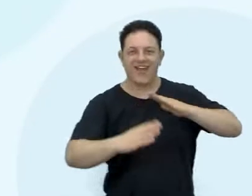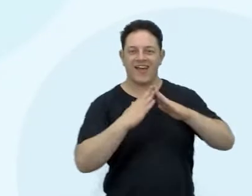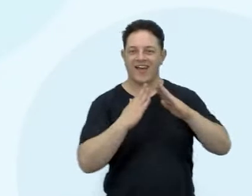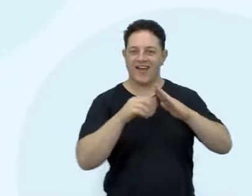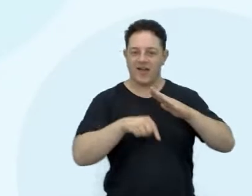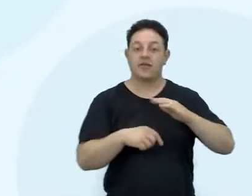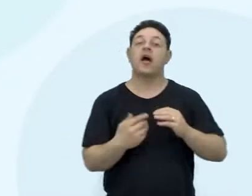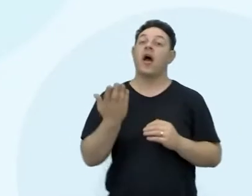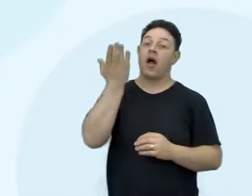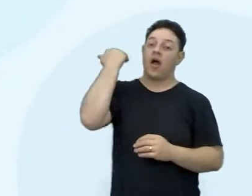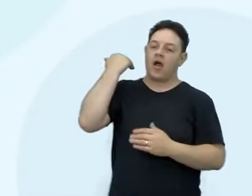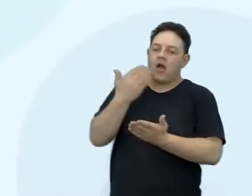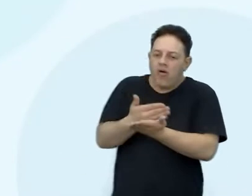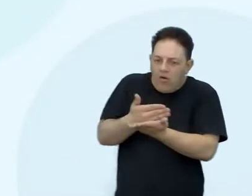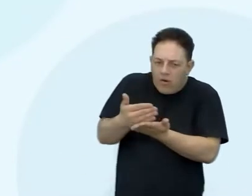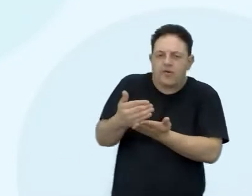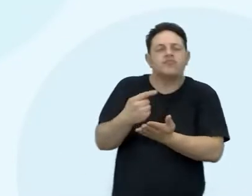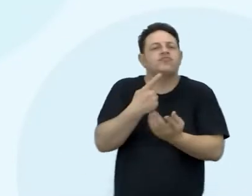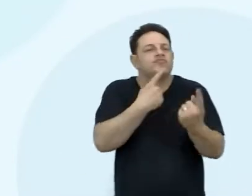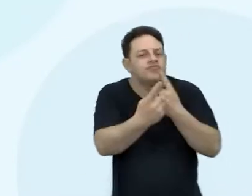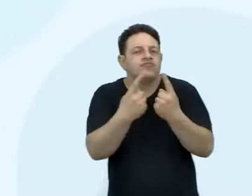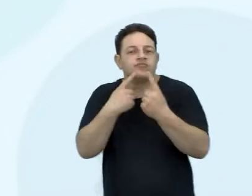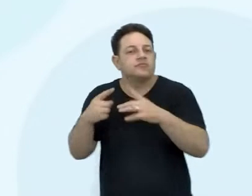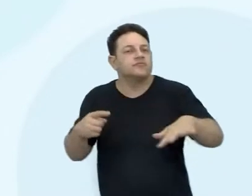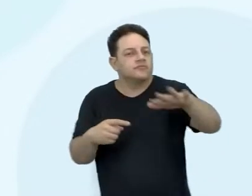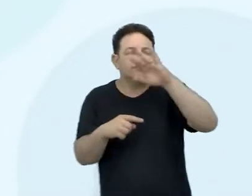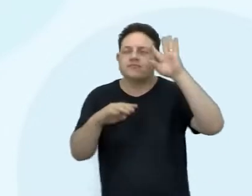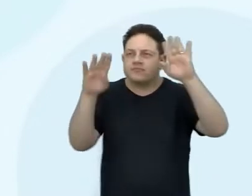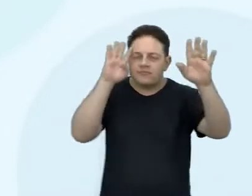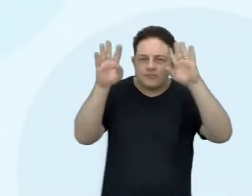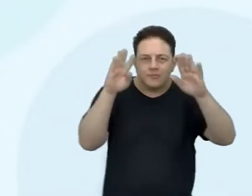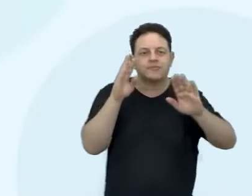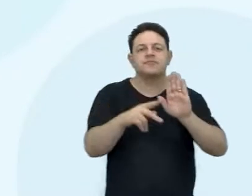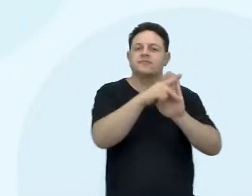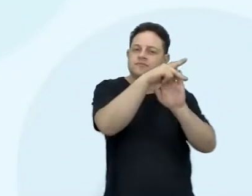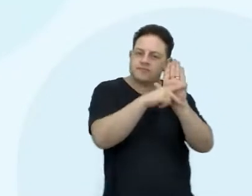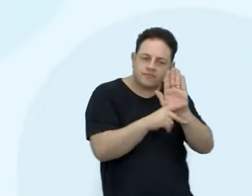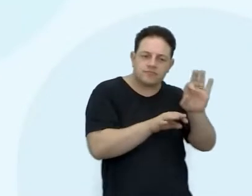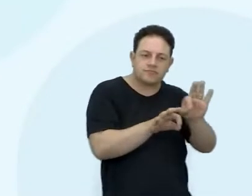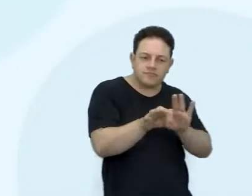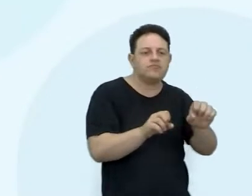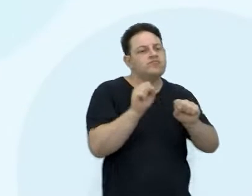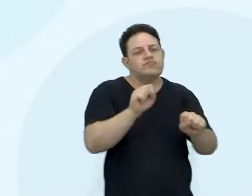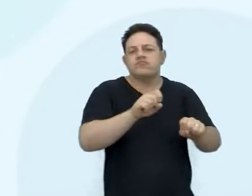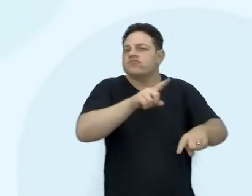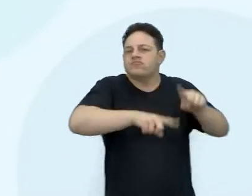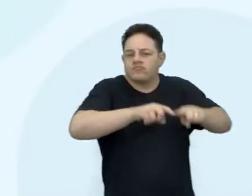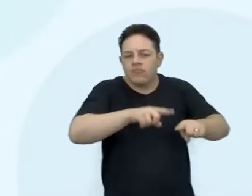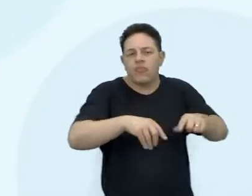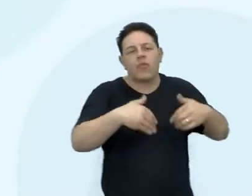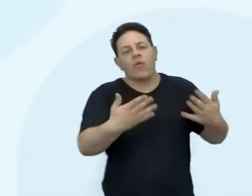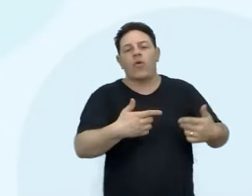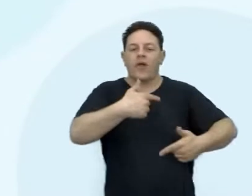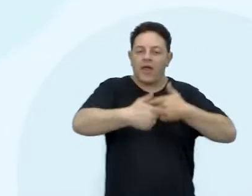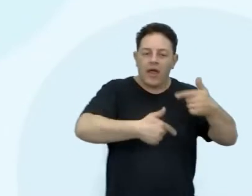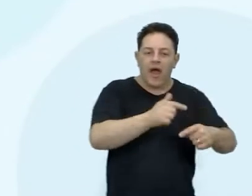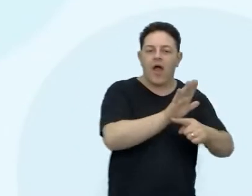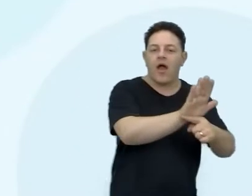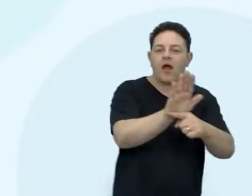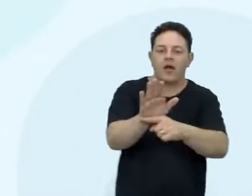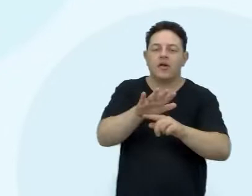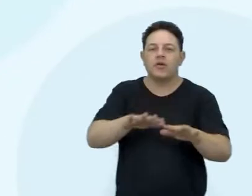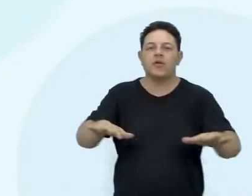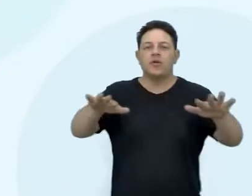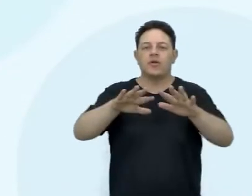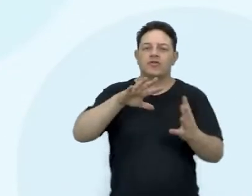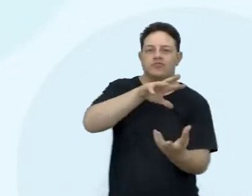para eles, já irem pensando num projeto que poderia ser um produto ou um serviço ligado à sustentabilidade,